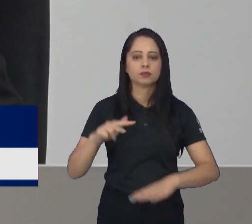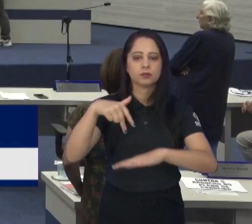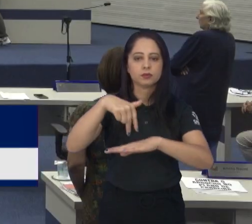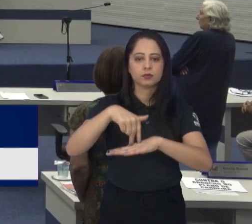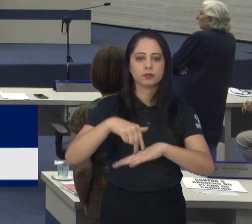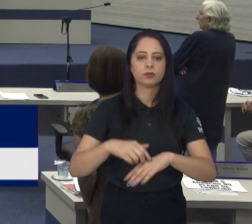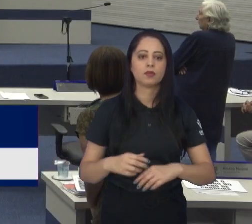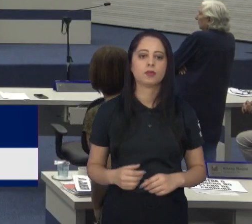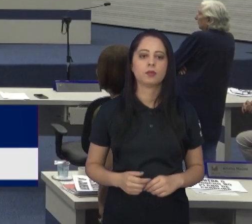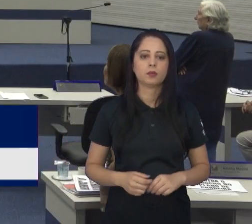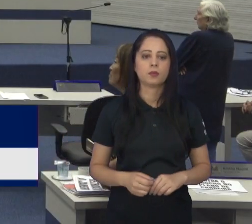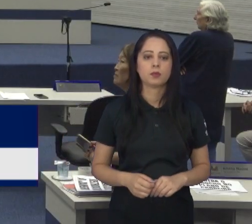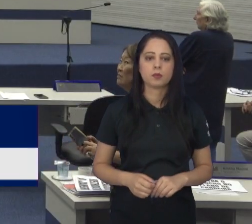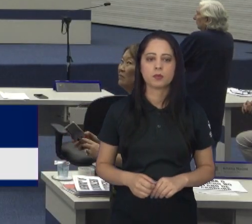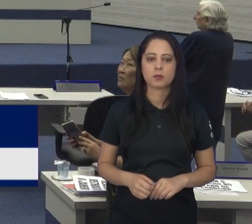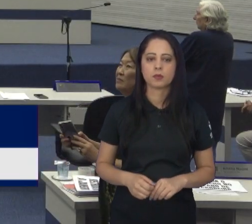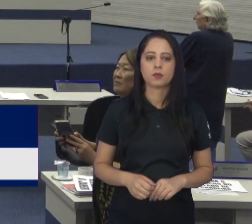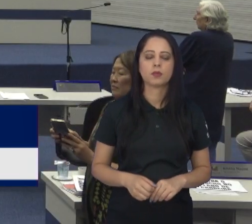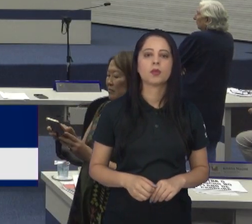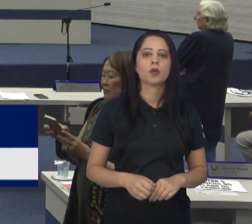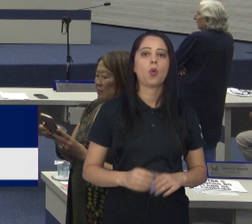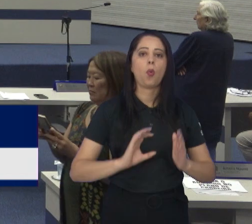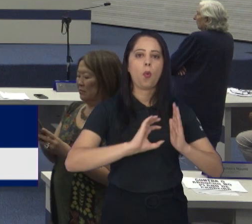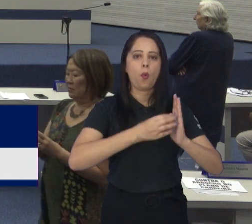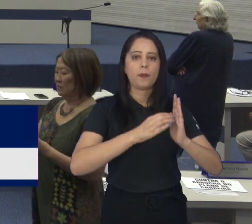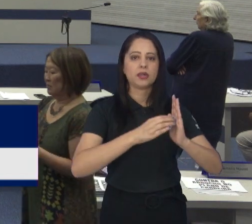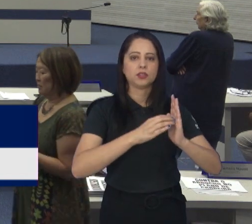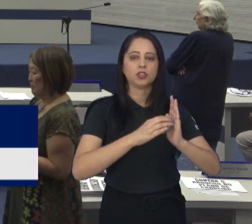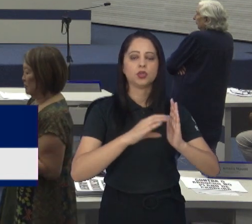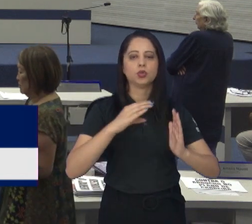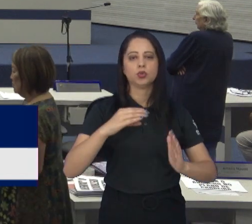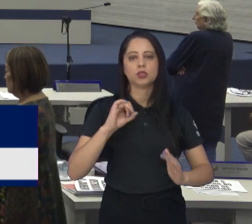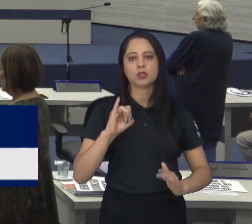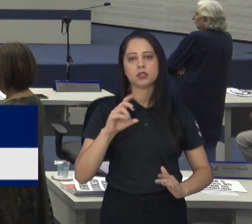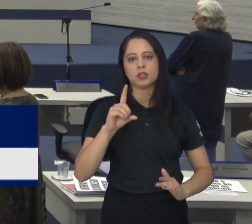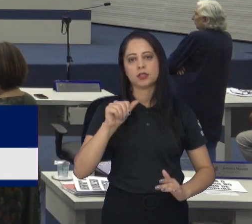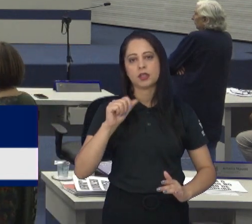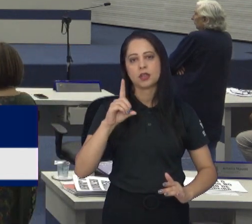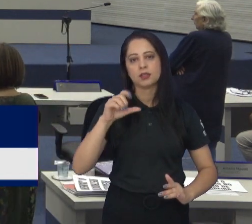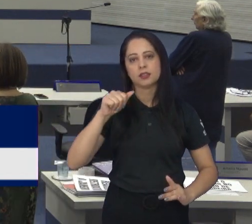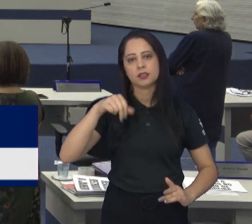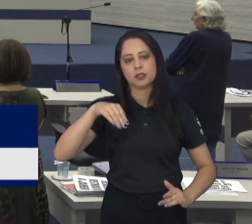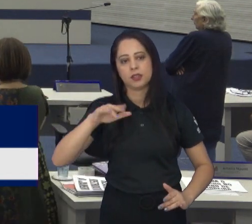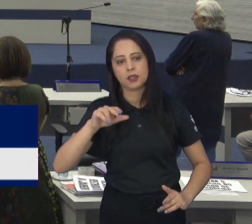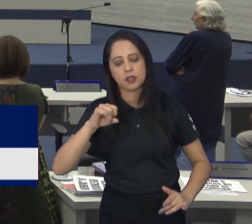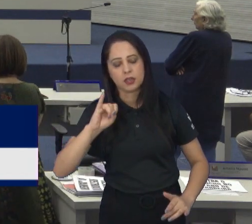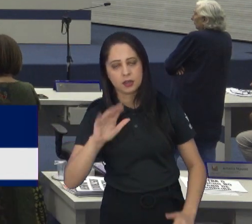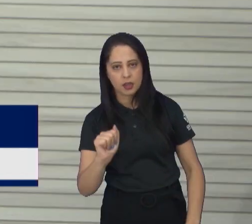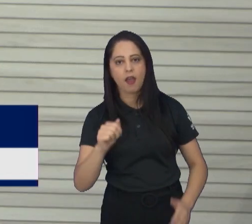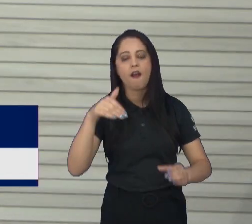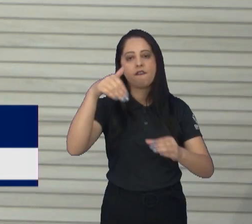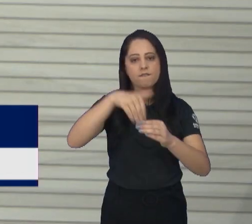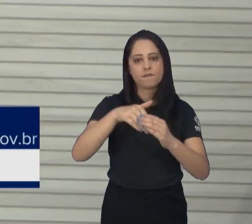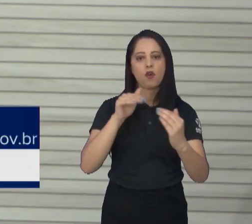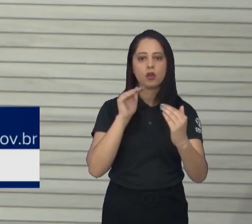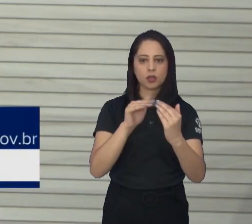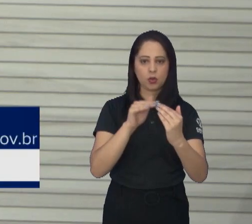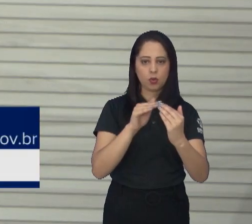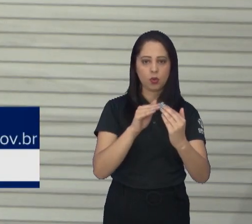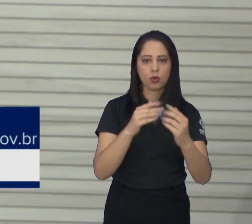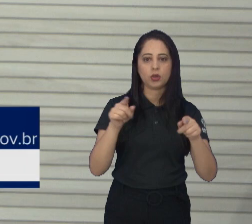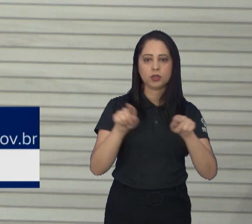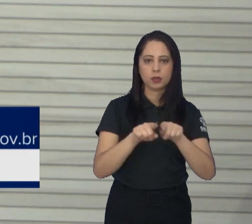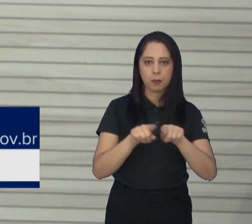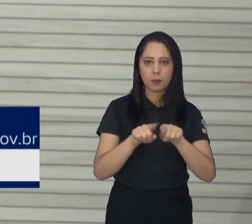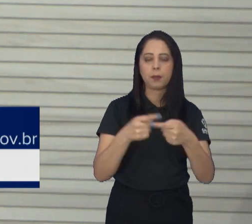Eu também, o senhor presidente, o Cidadania, né, vota favorável a esse projeto de aumento de 10% de